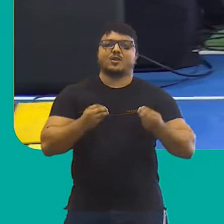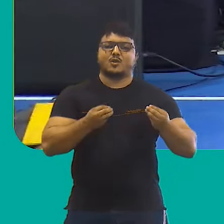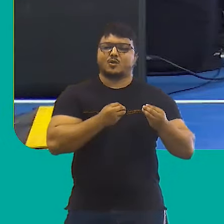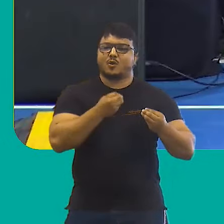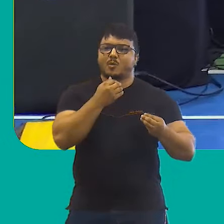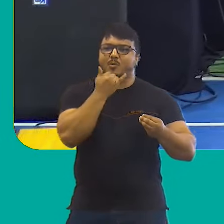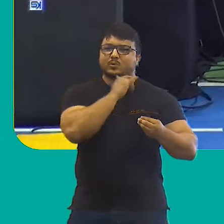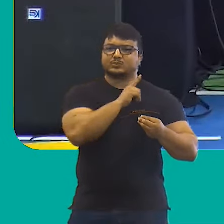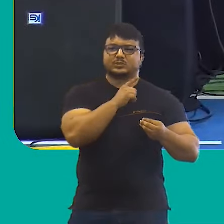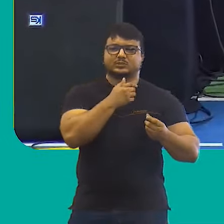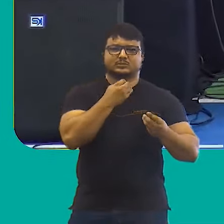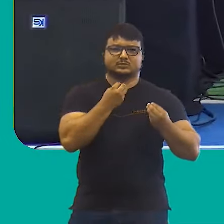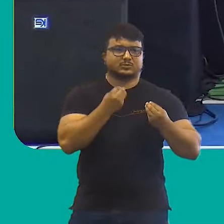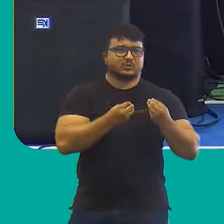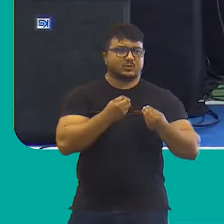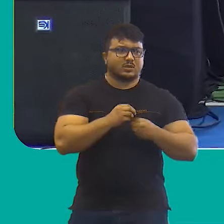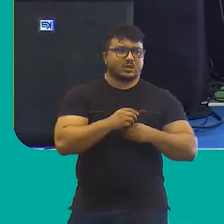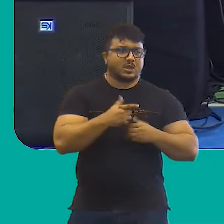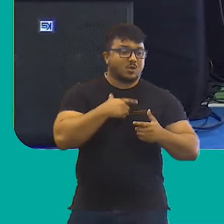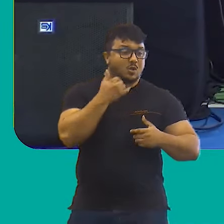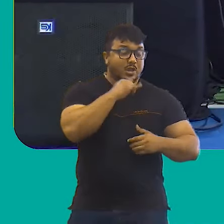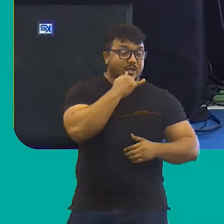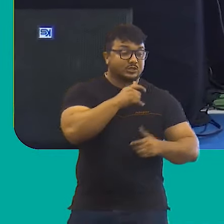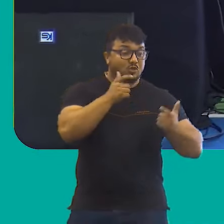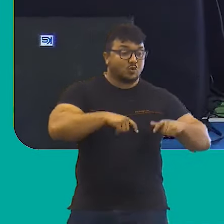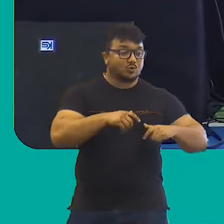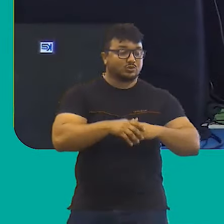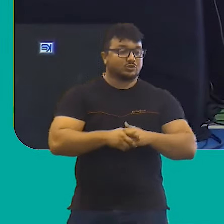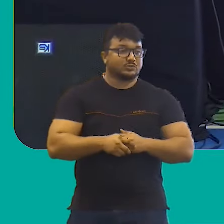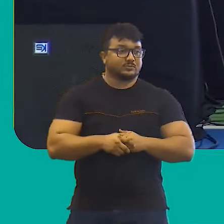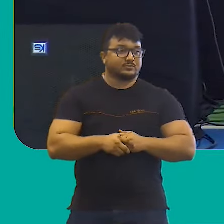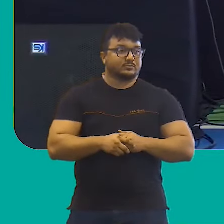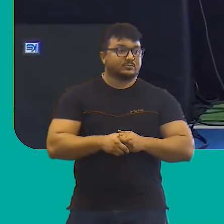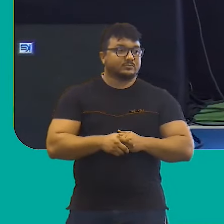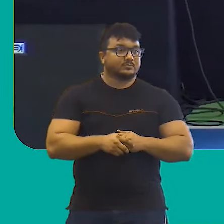está carregando? De onde é que está vindo a energia?